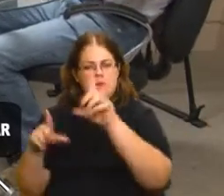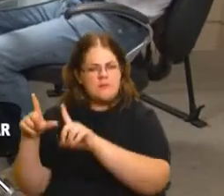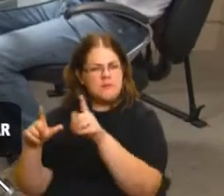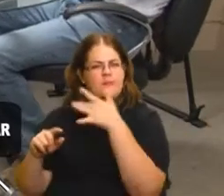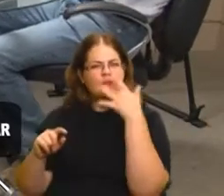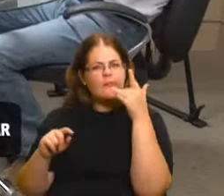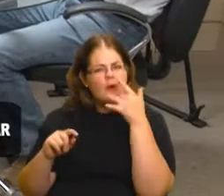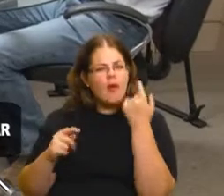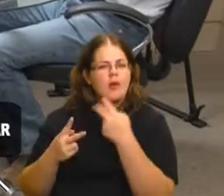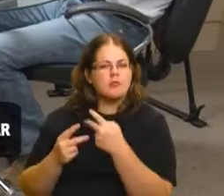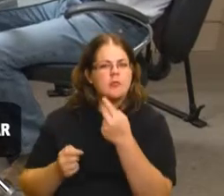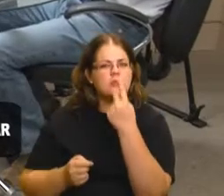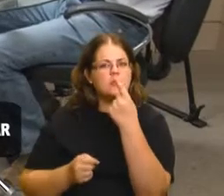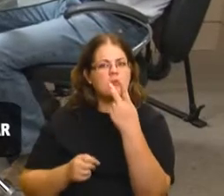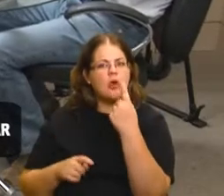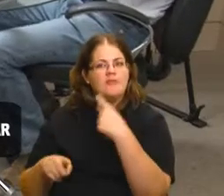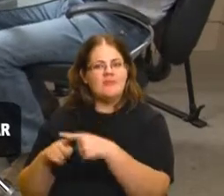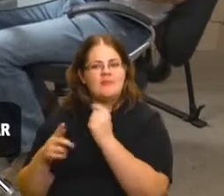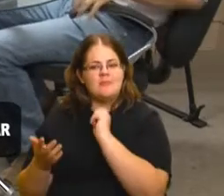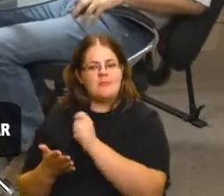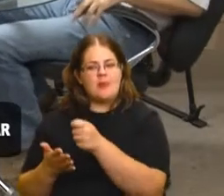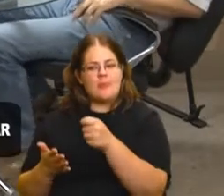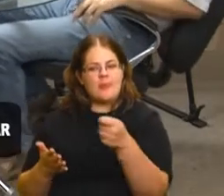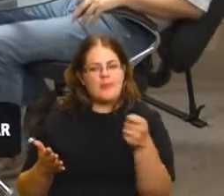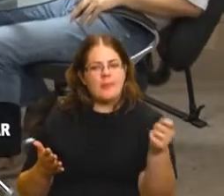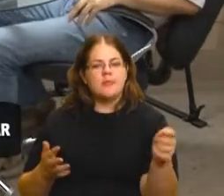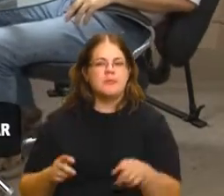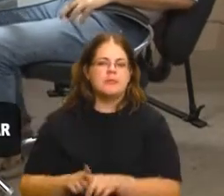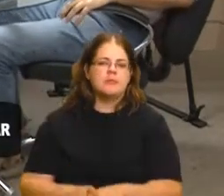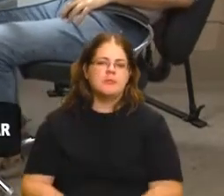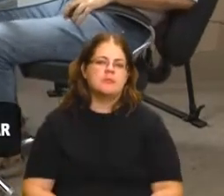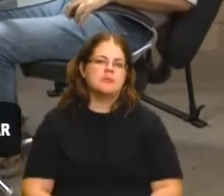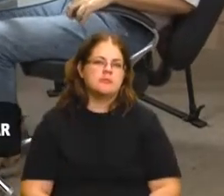Tinha o BNH, Banco Nacional da Habitação. E que